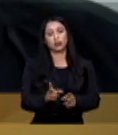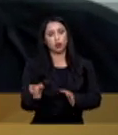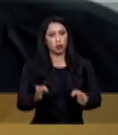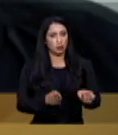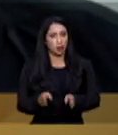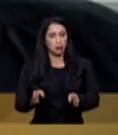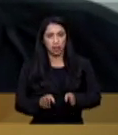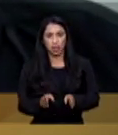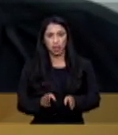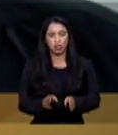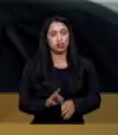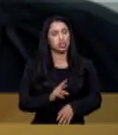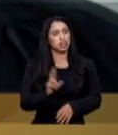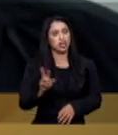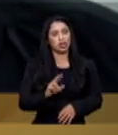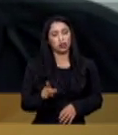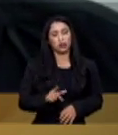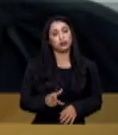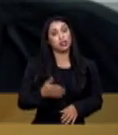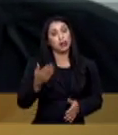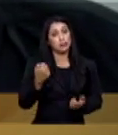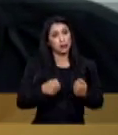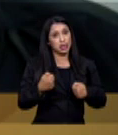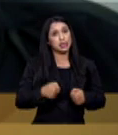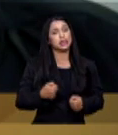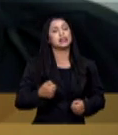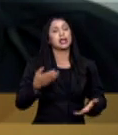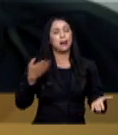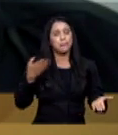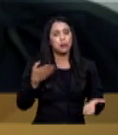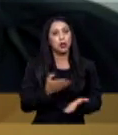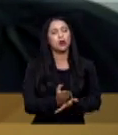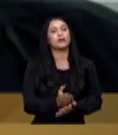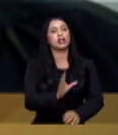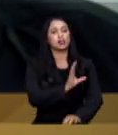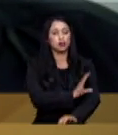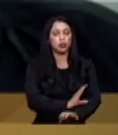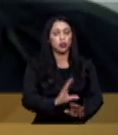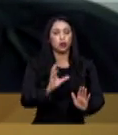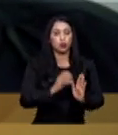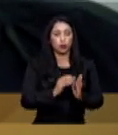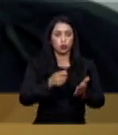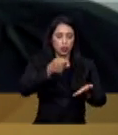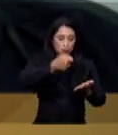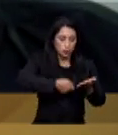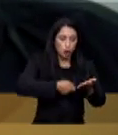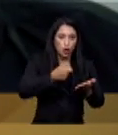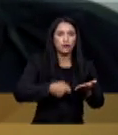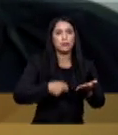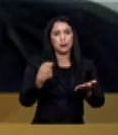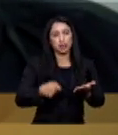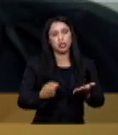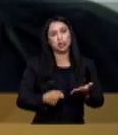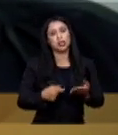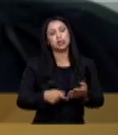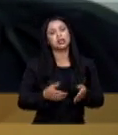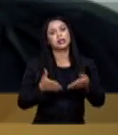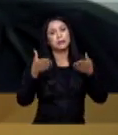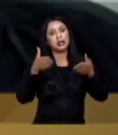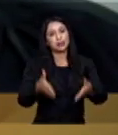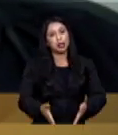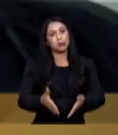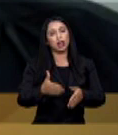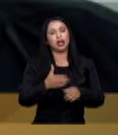da regra constitucional que exige aprovação prévia em concurso público de provas ou provas e títulos para ingresso nos quadros funcionais da